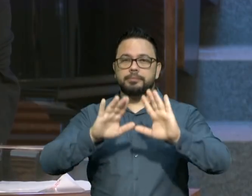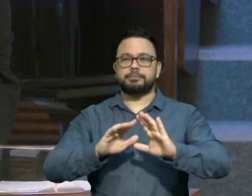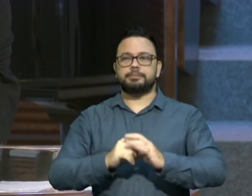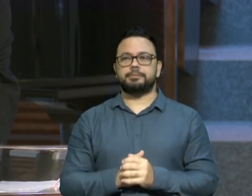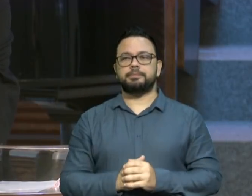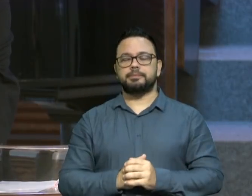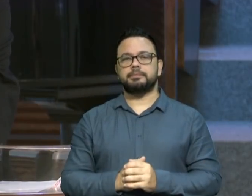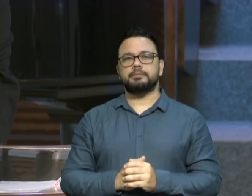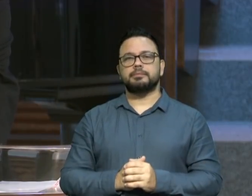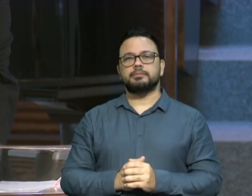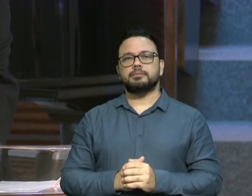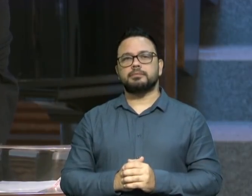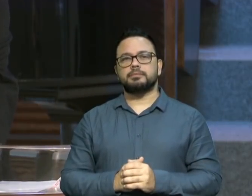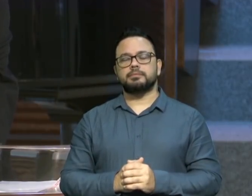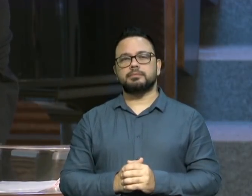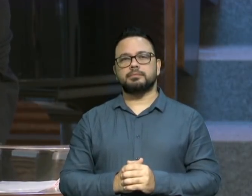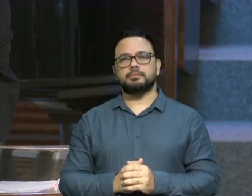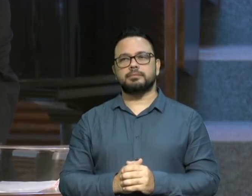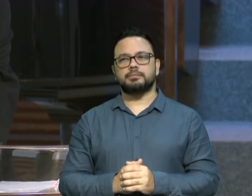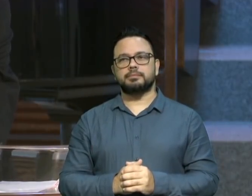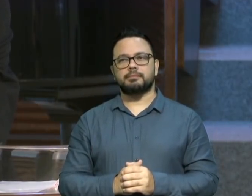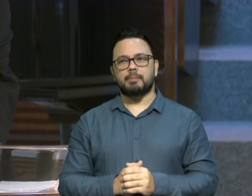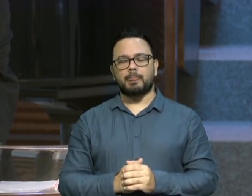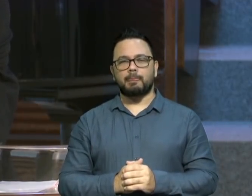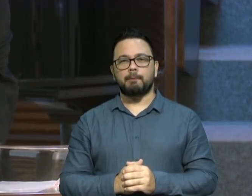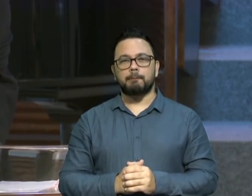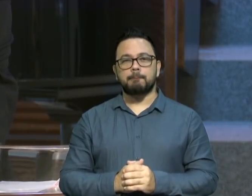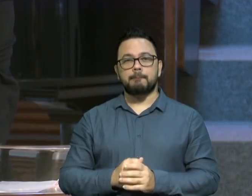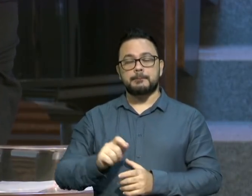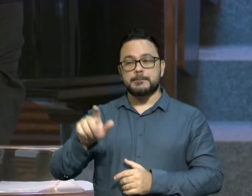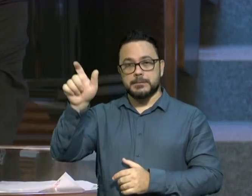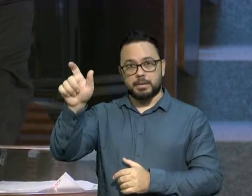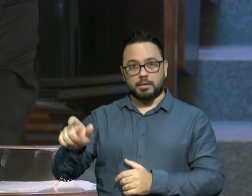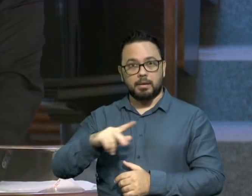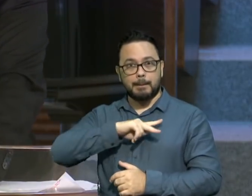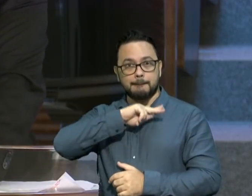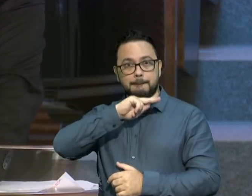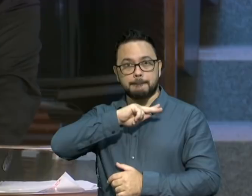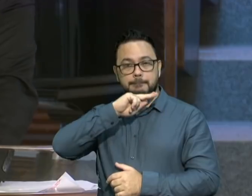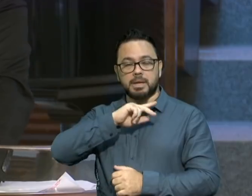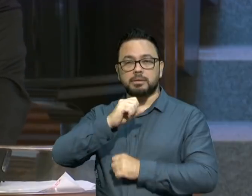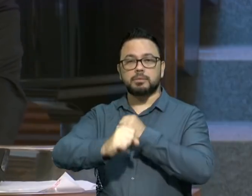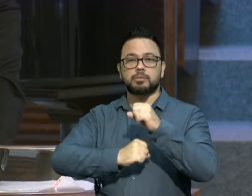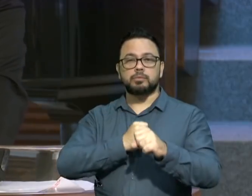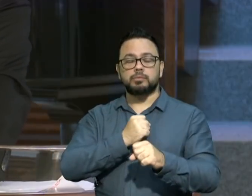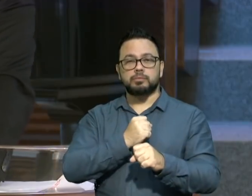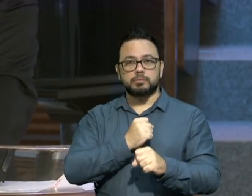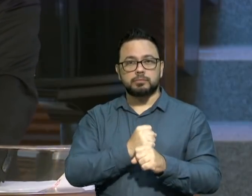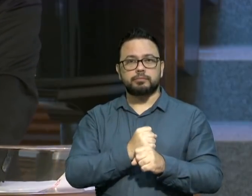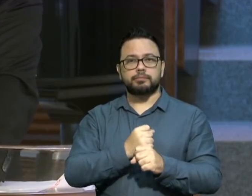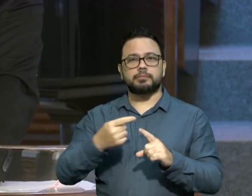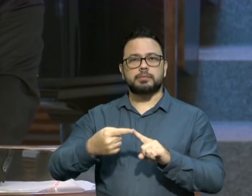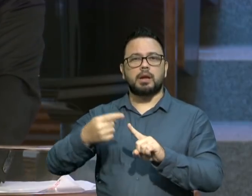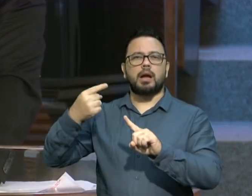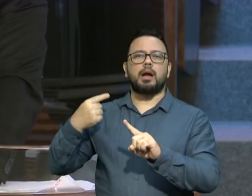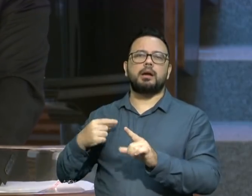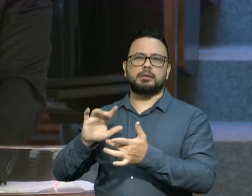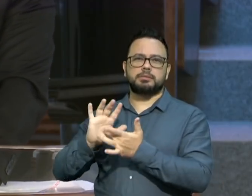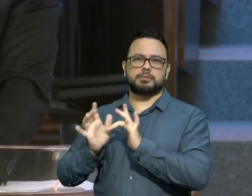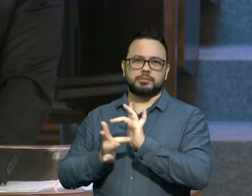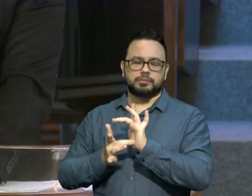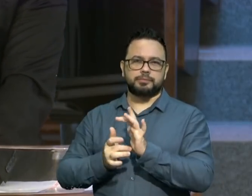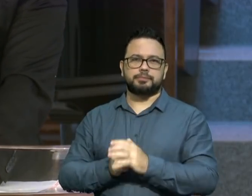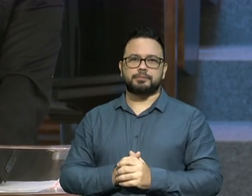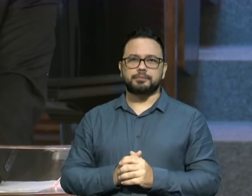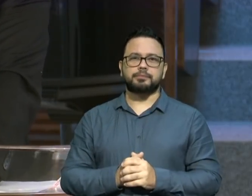na nossa língua ombros largos plantão vive no ano 427 o ano 347 antes de Cristo e